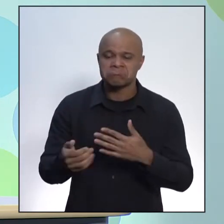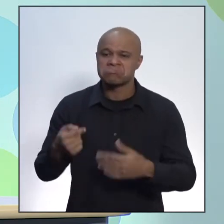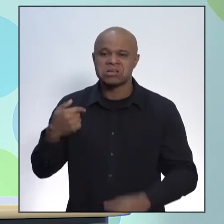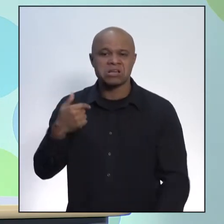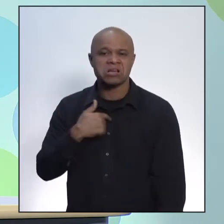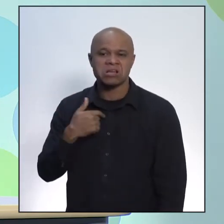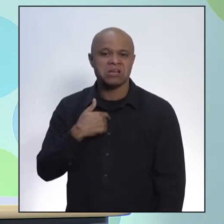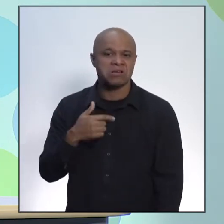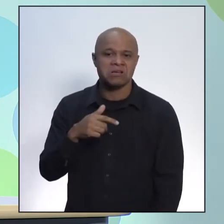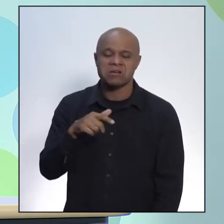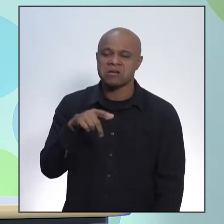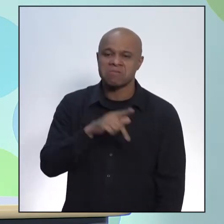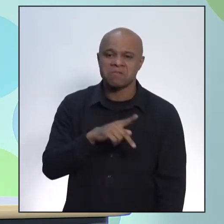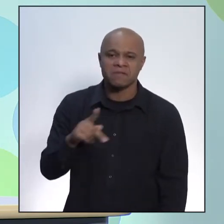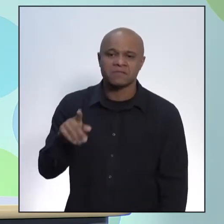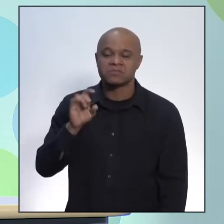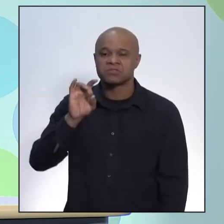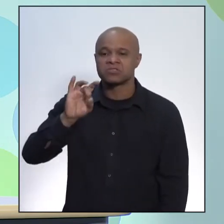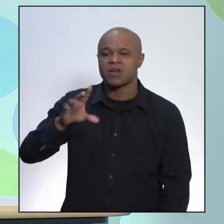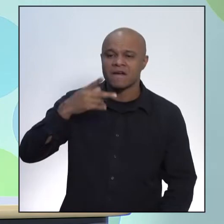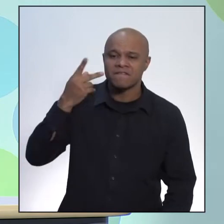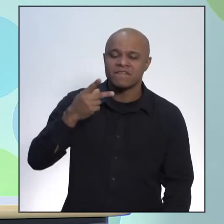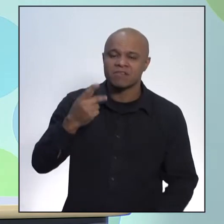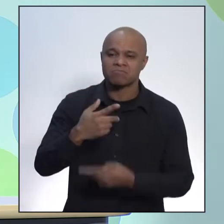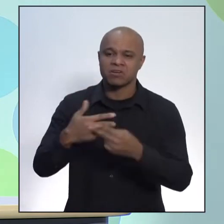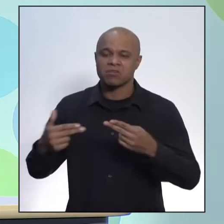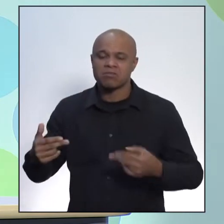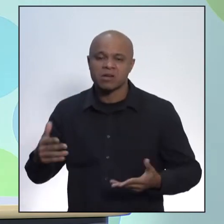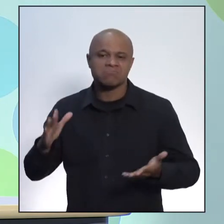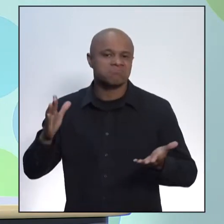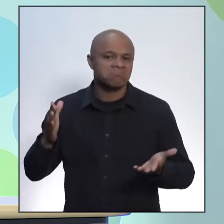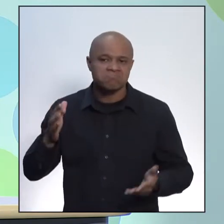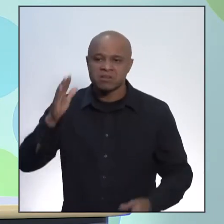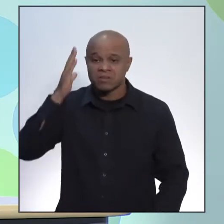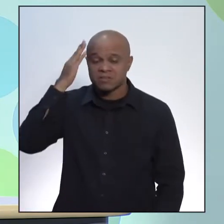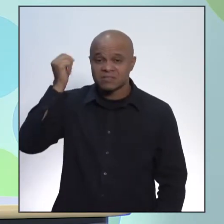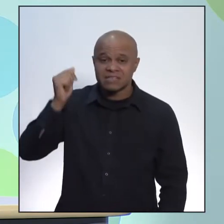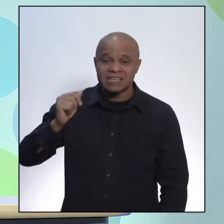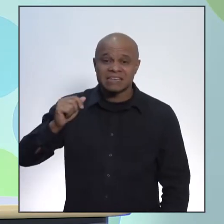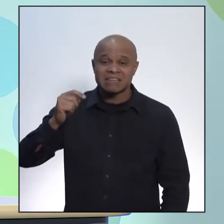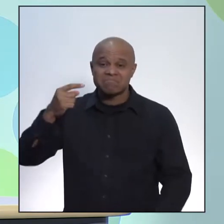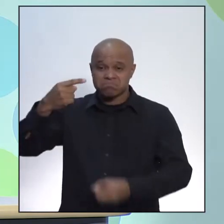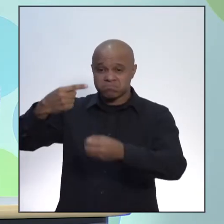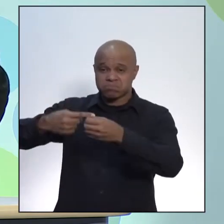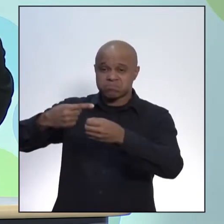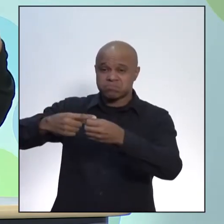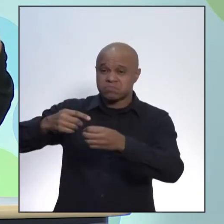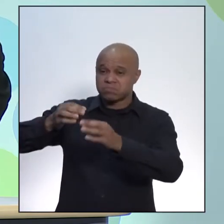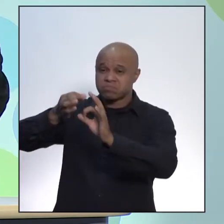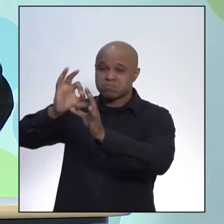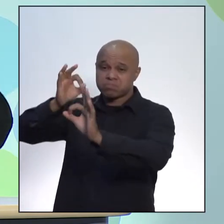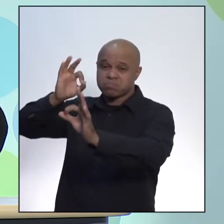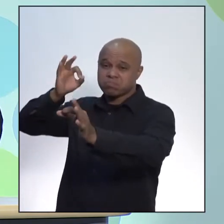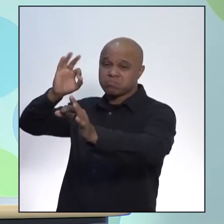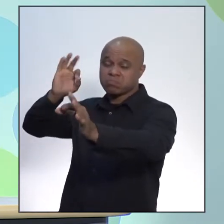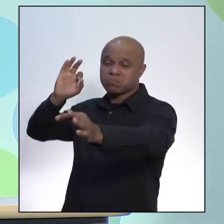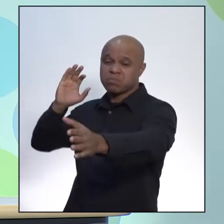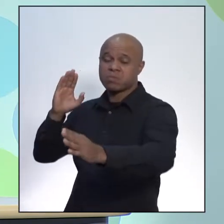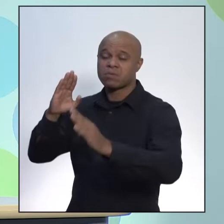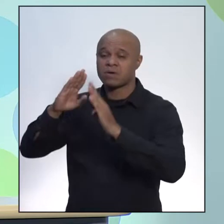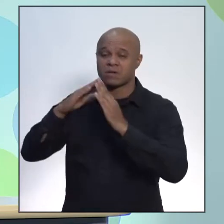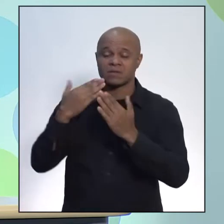Ariana, comentar uma boa prática, que eu sei que lá no interior, lá naquela